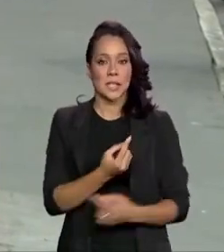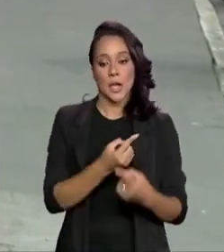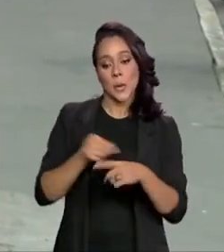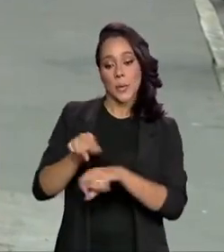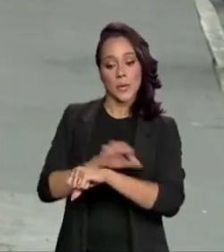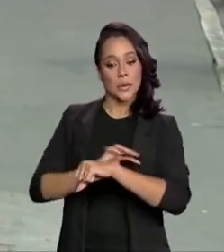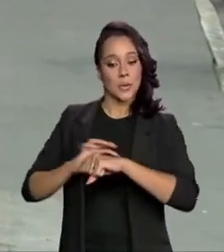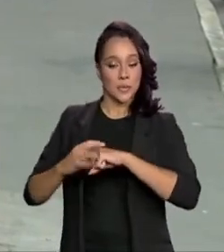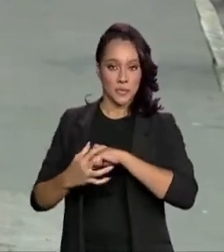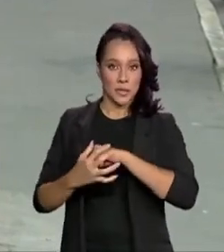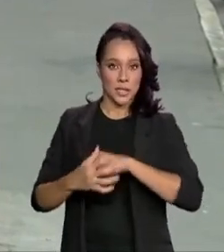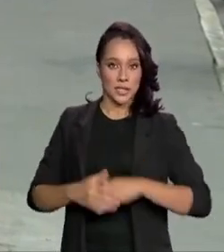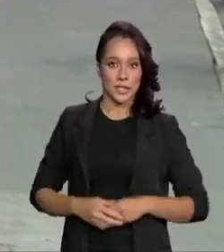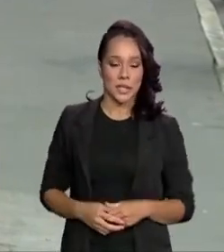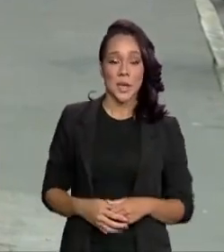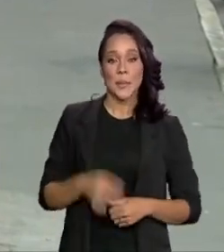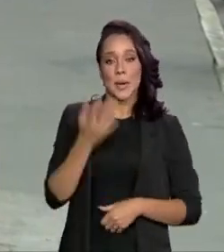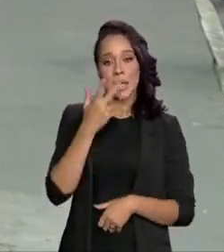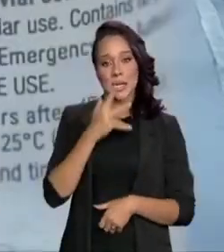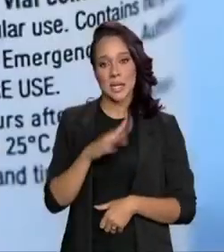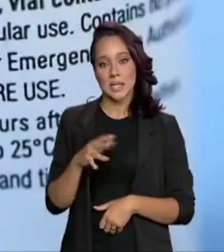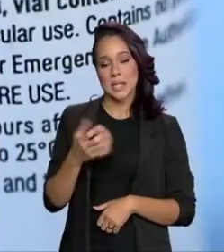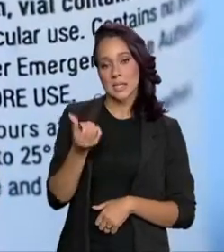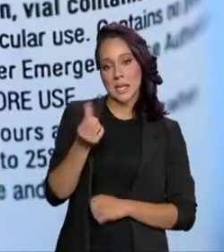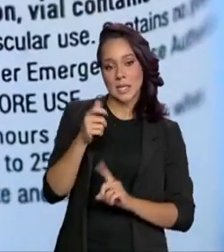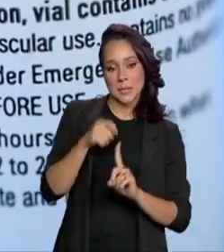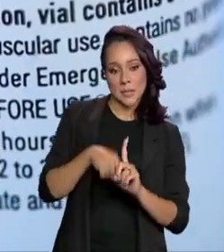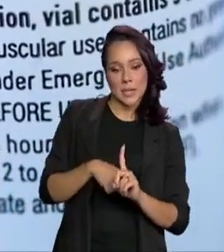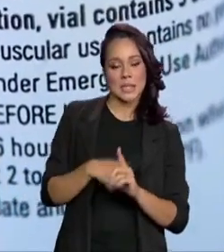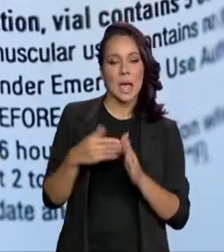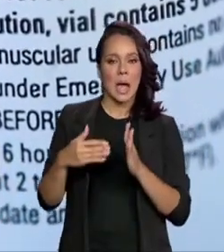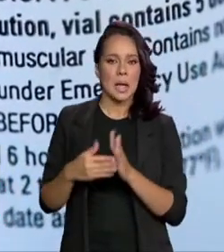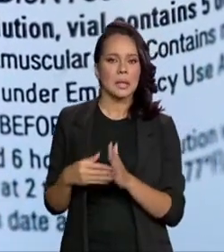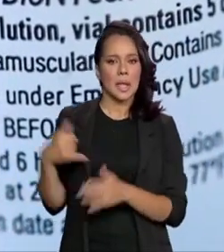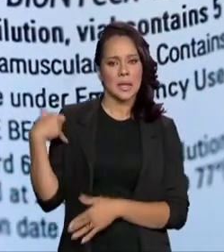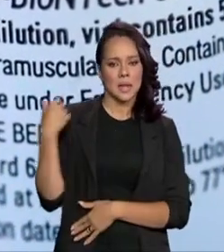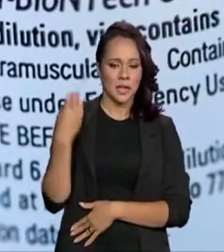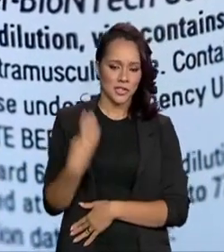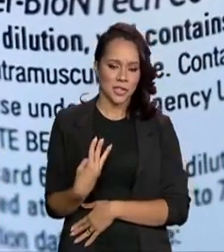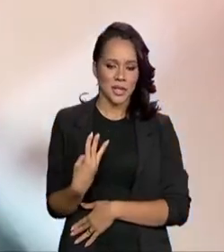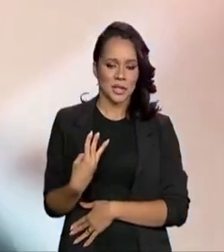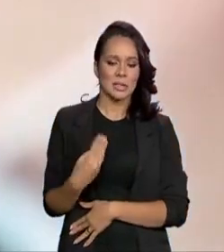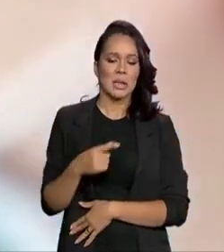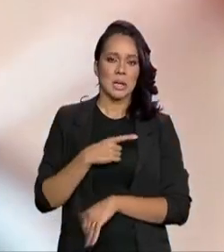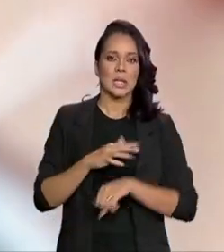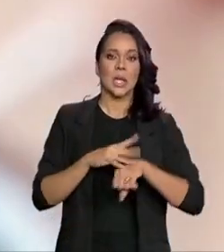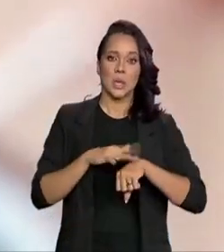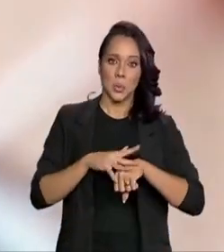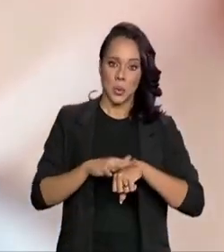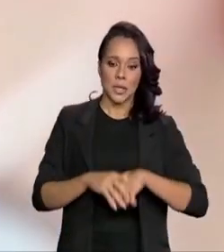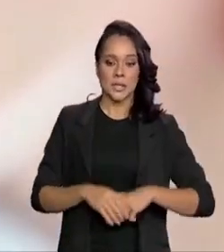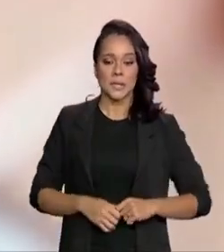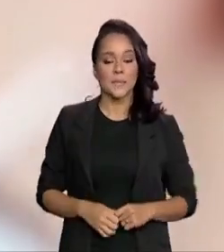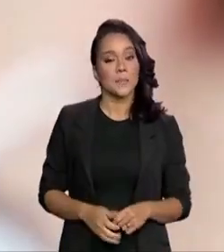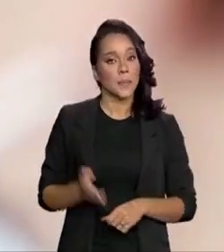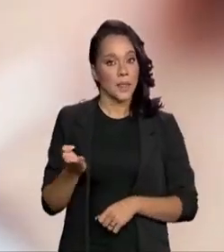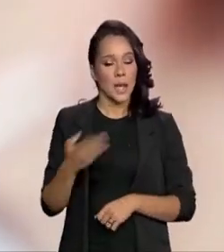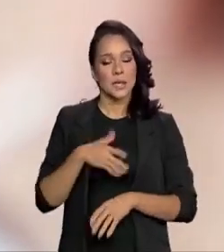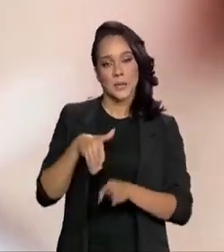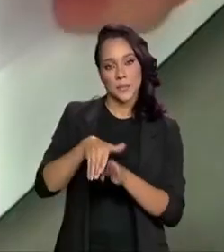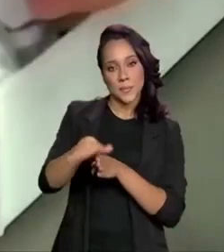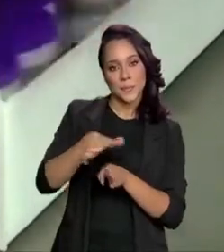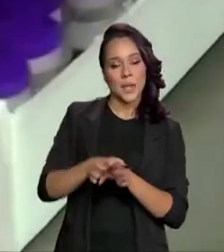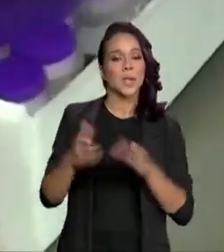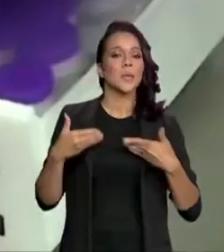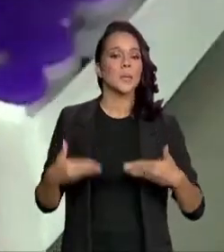a Covid-19 para crianças de 6 meses a 3 anos de idade com comorbidade. Essa é a recomendação